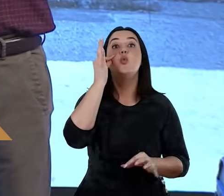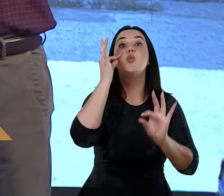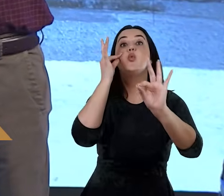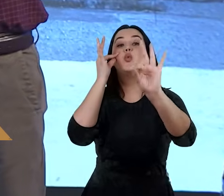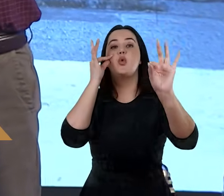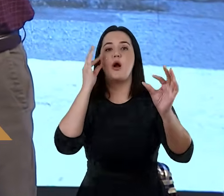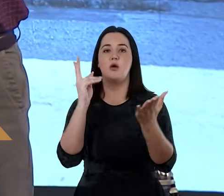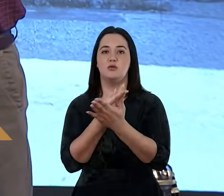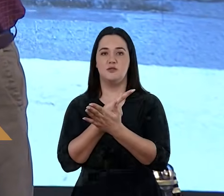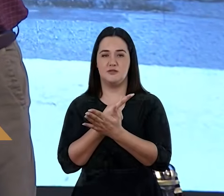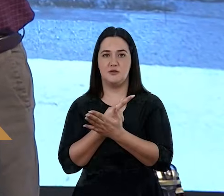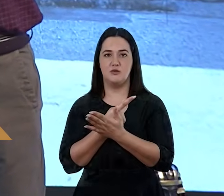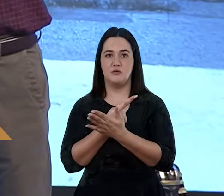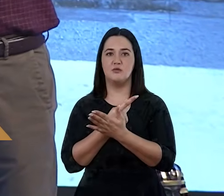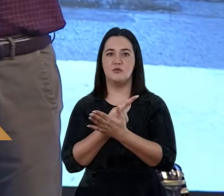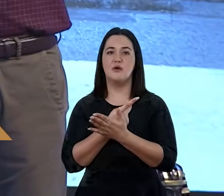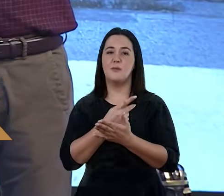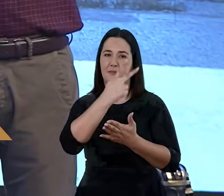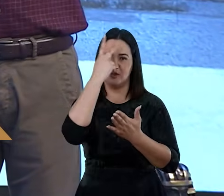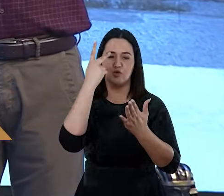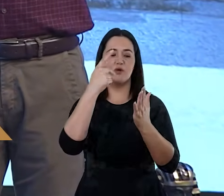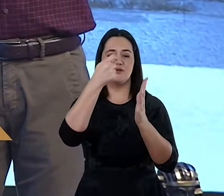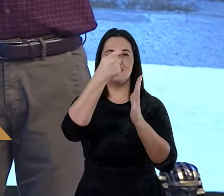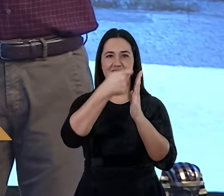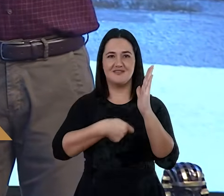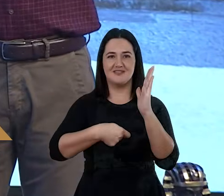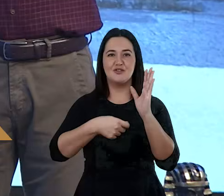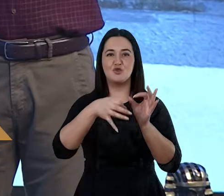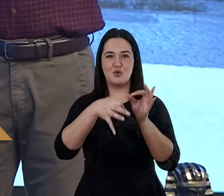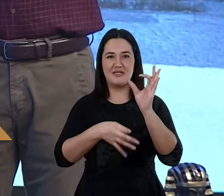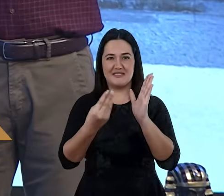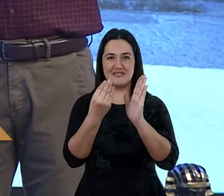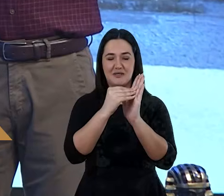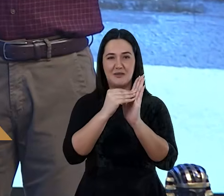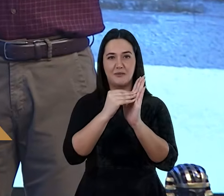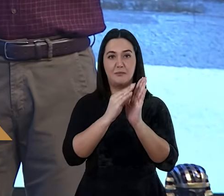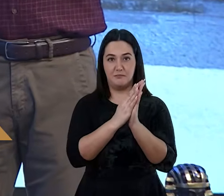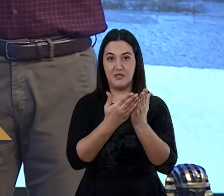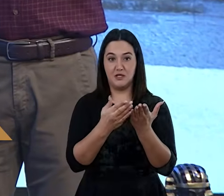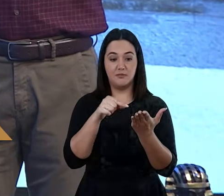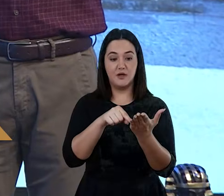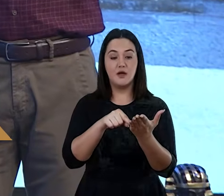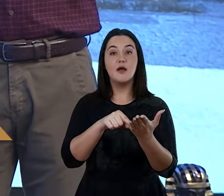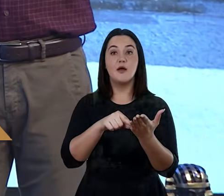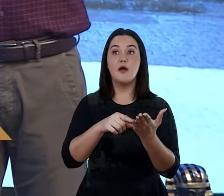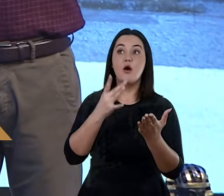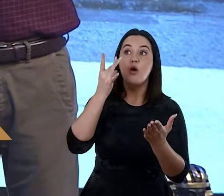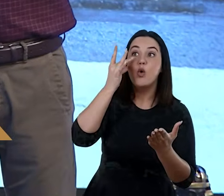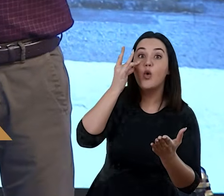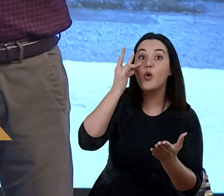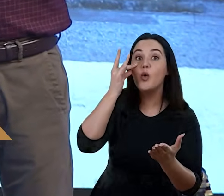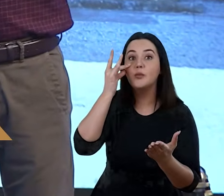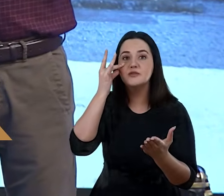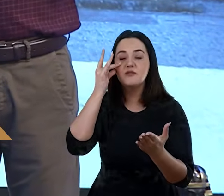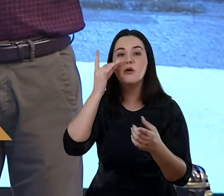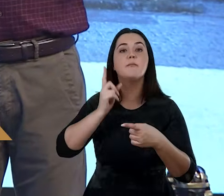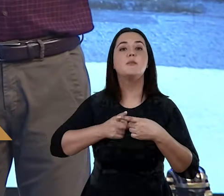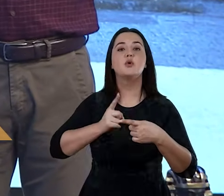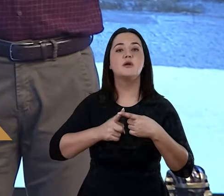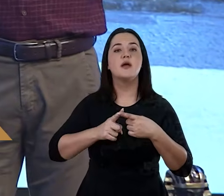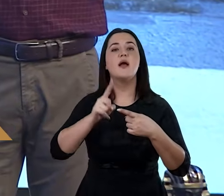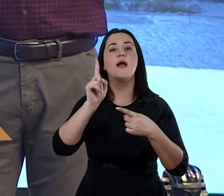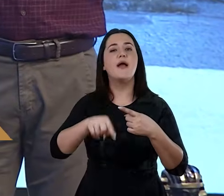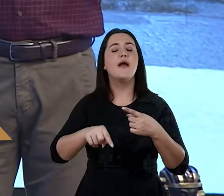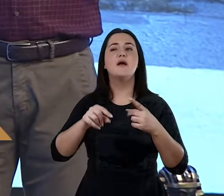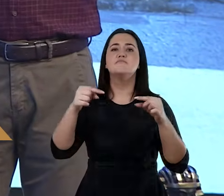que aconteceu naquele dia, ou seja, quem escreveu esse relato dos Juízes se baseou em algo que foi observado, porque a